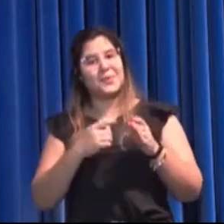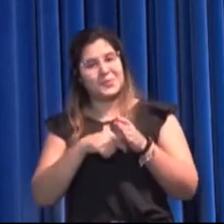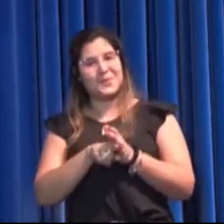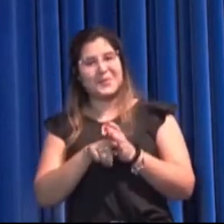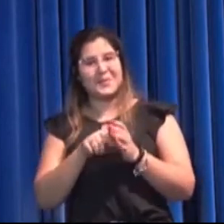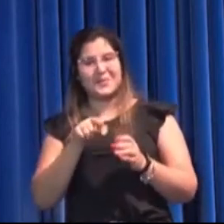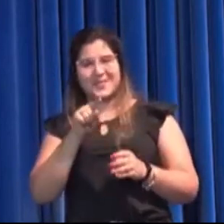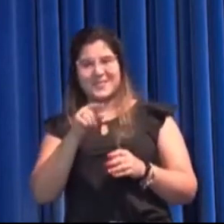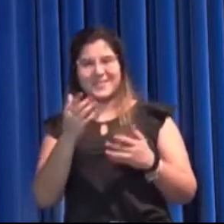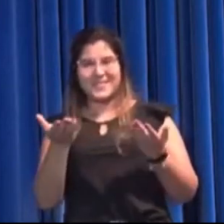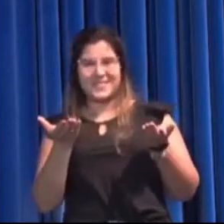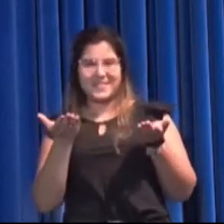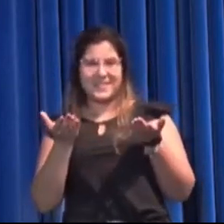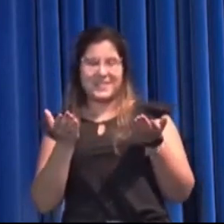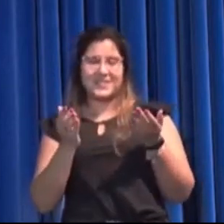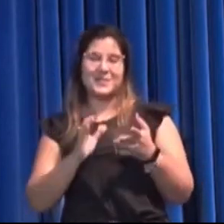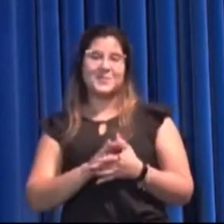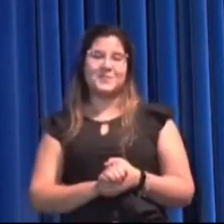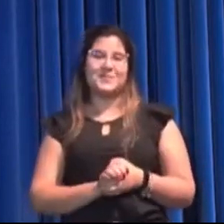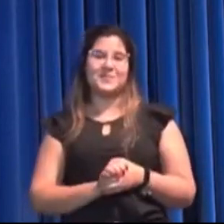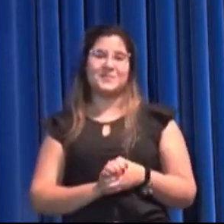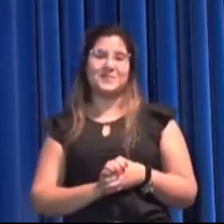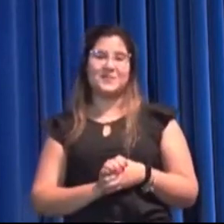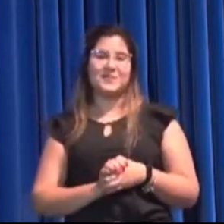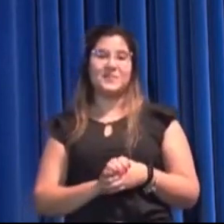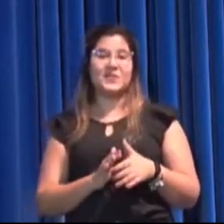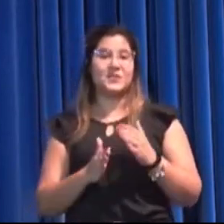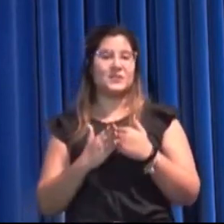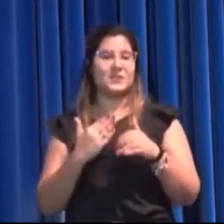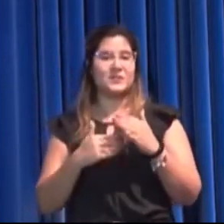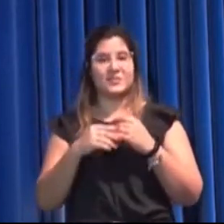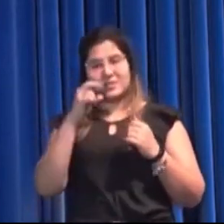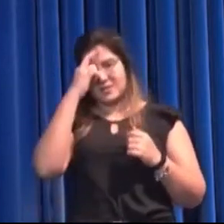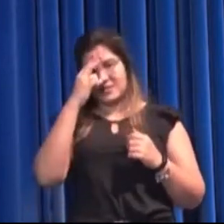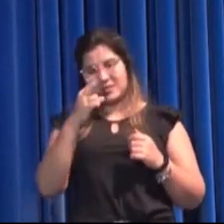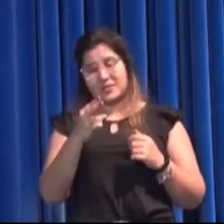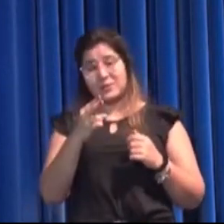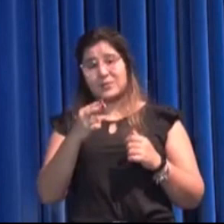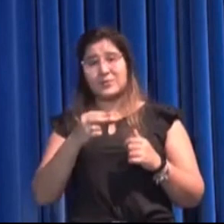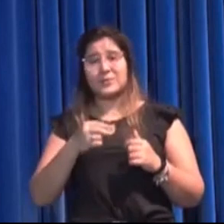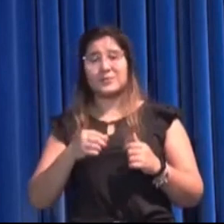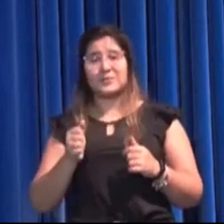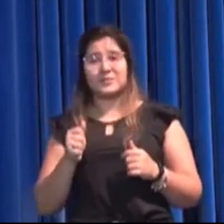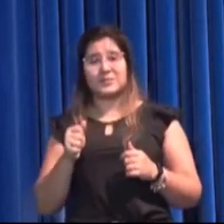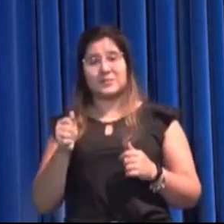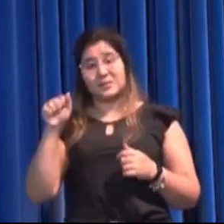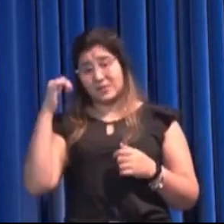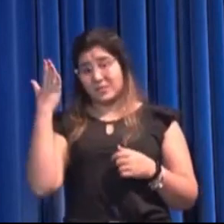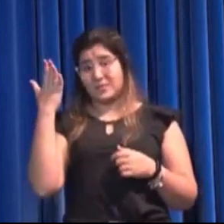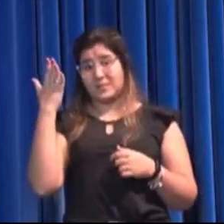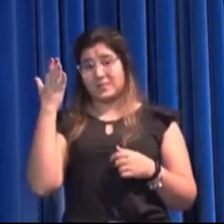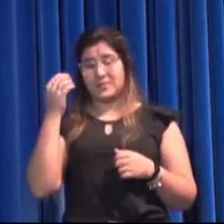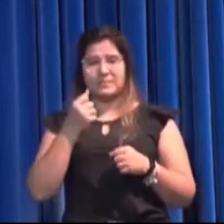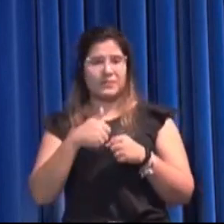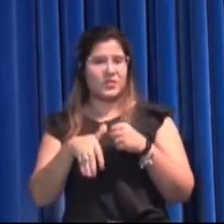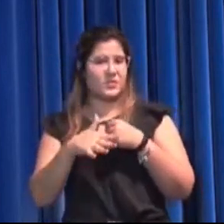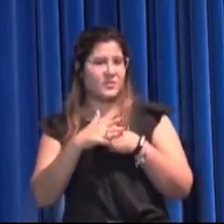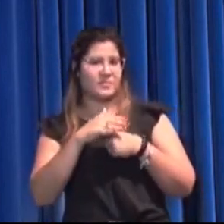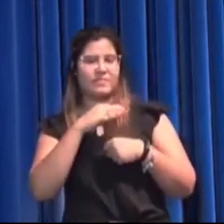ouve todas essas histórias, essas circunstâncias,